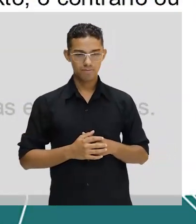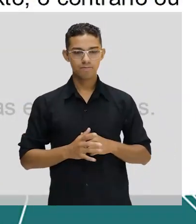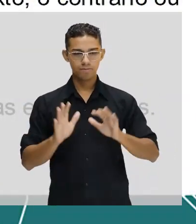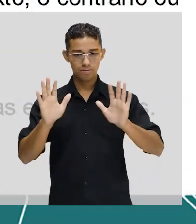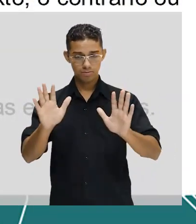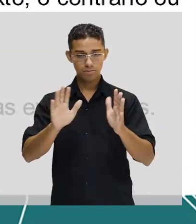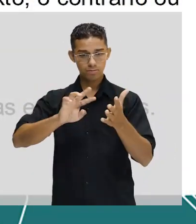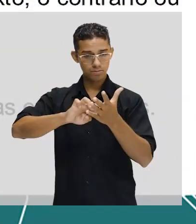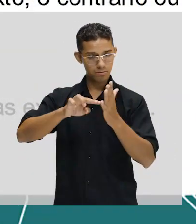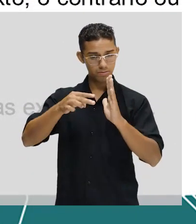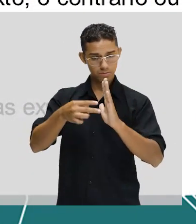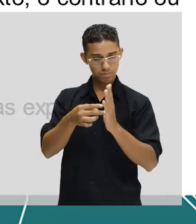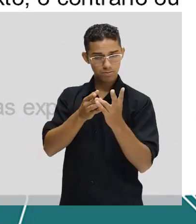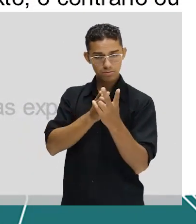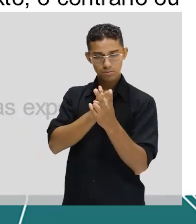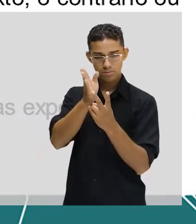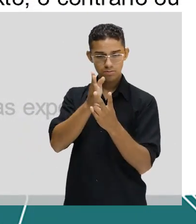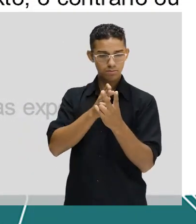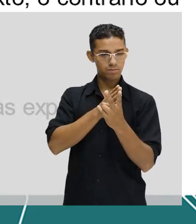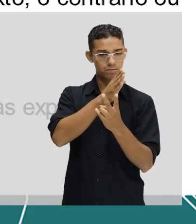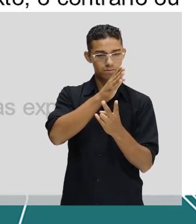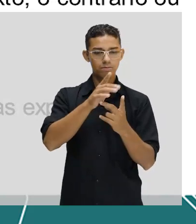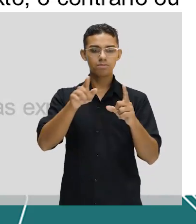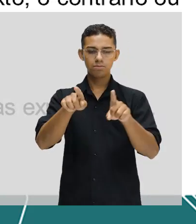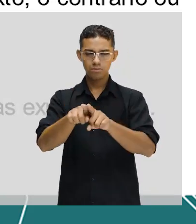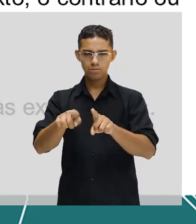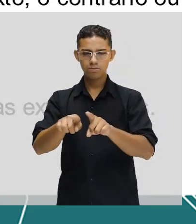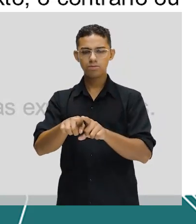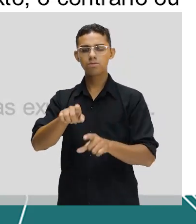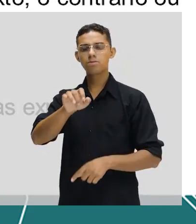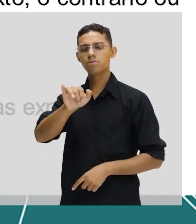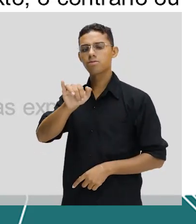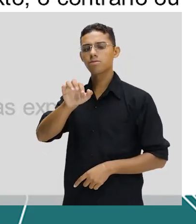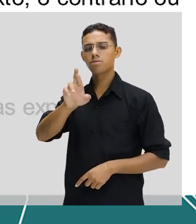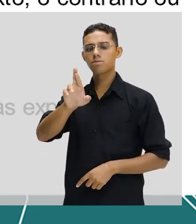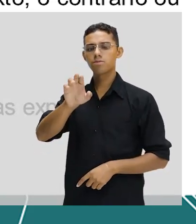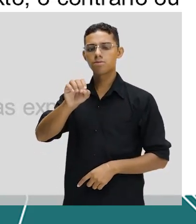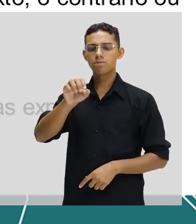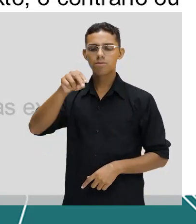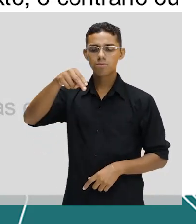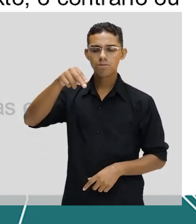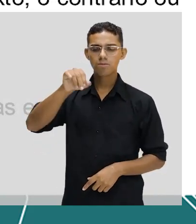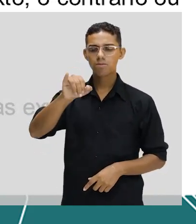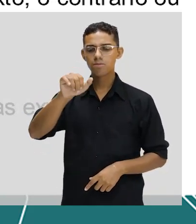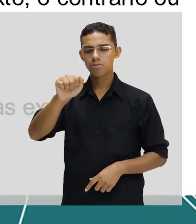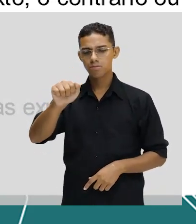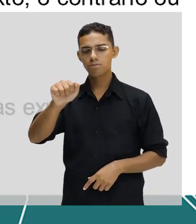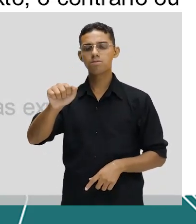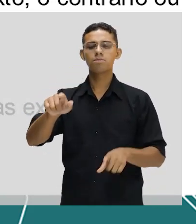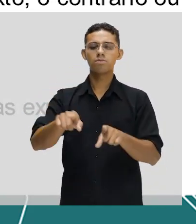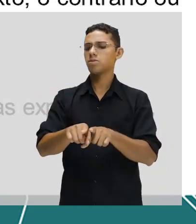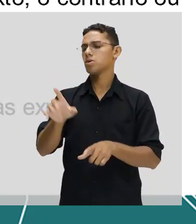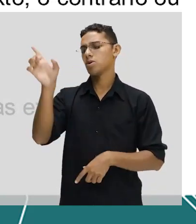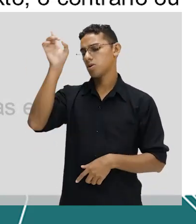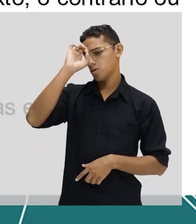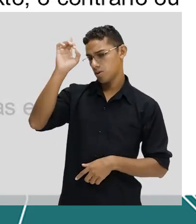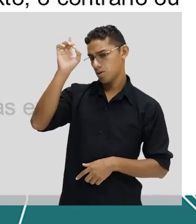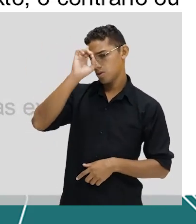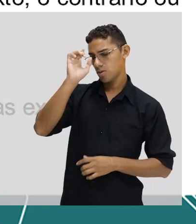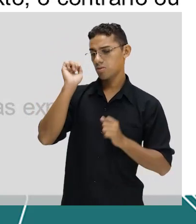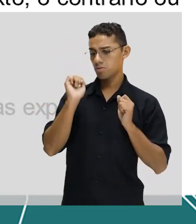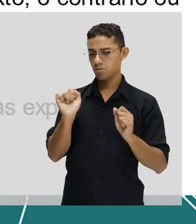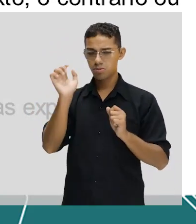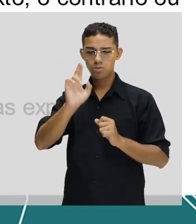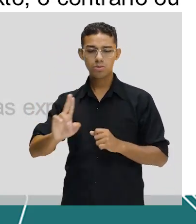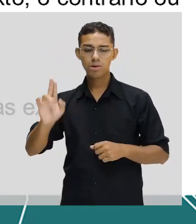A ambiguidade ela pode produzir um efeito de ironia. A ironia é bem comum utilizarmos no nosso dia a dia, não é verdade?